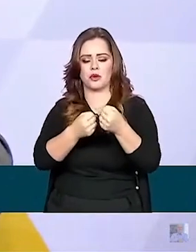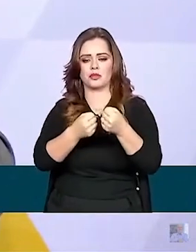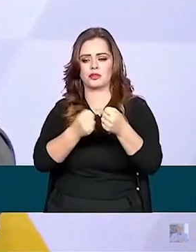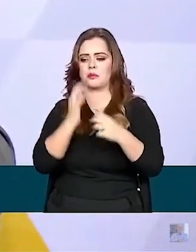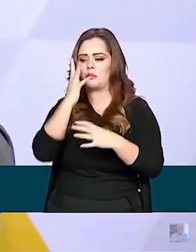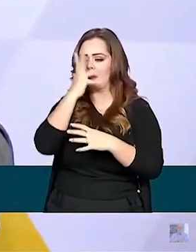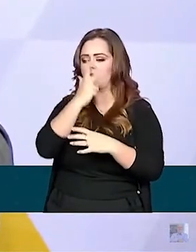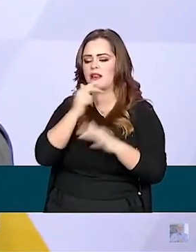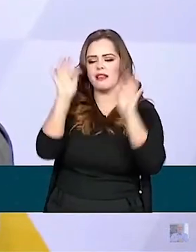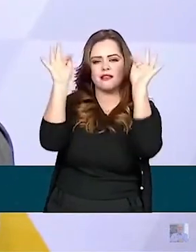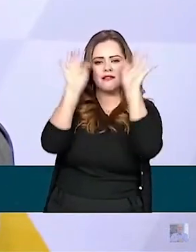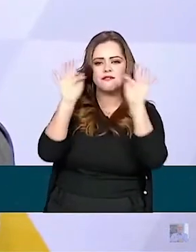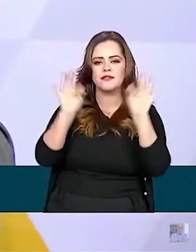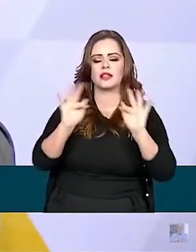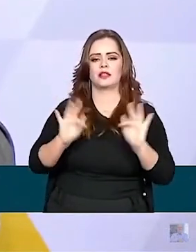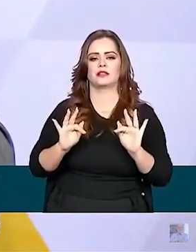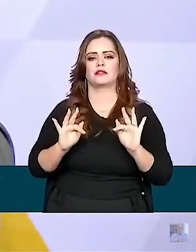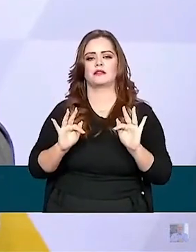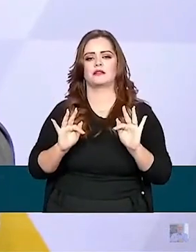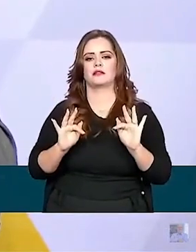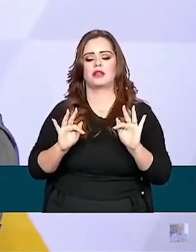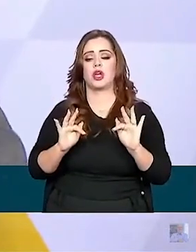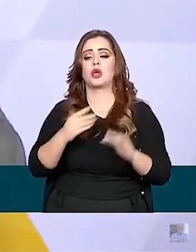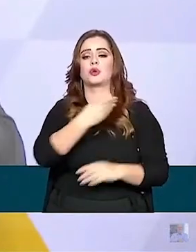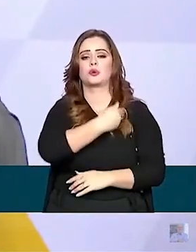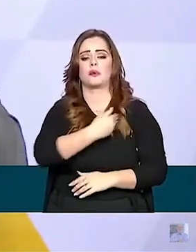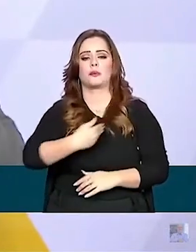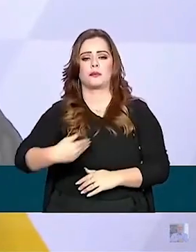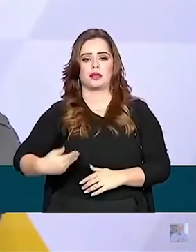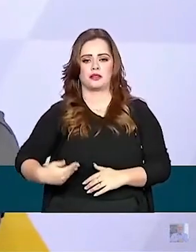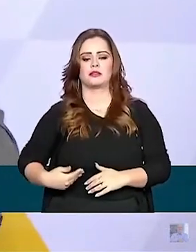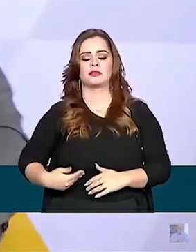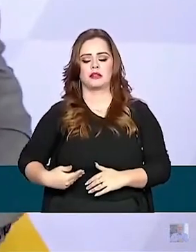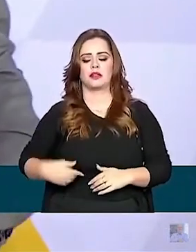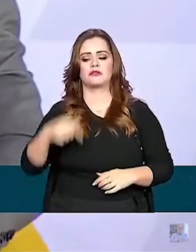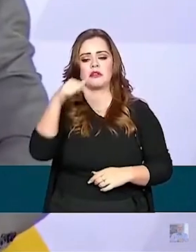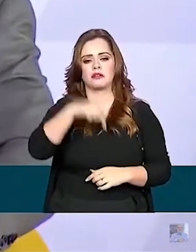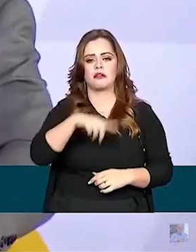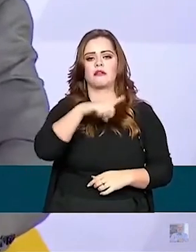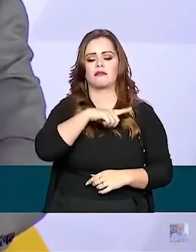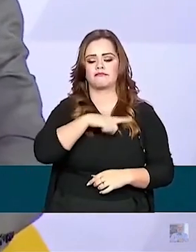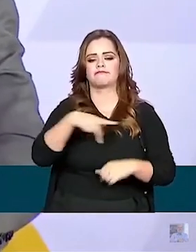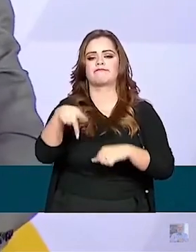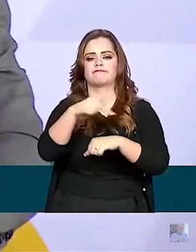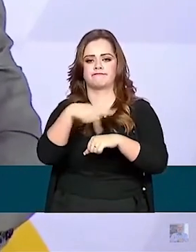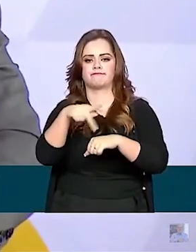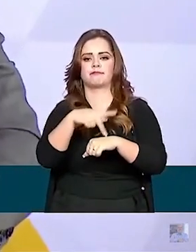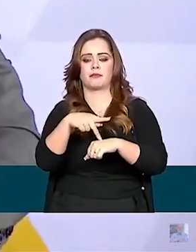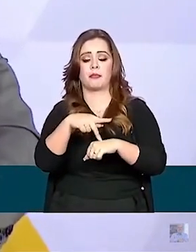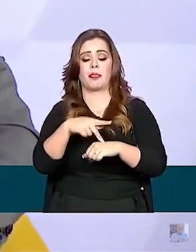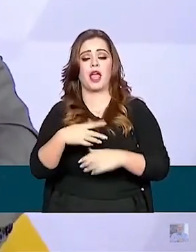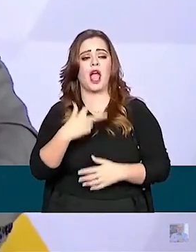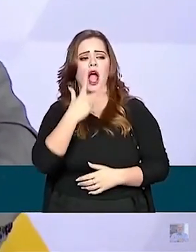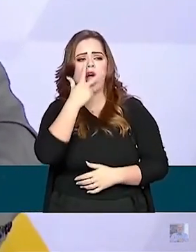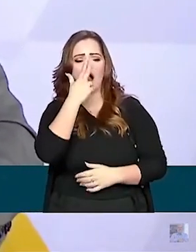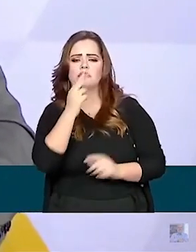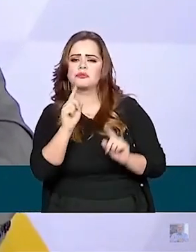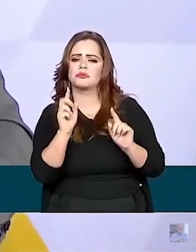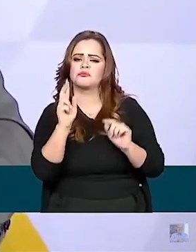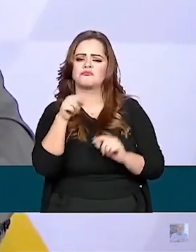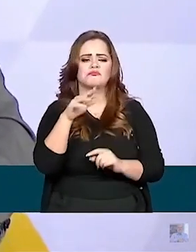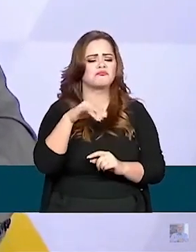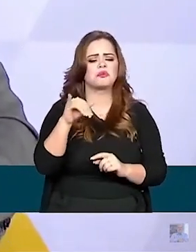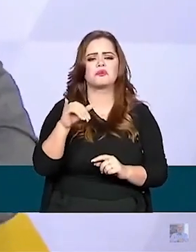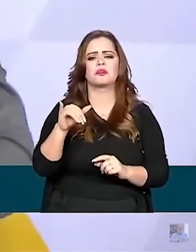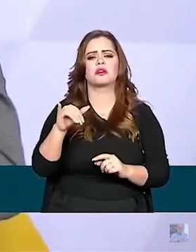mais alegre que um presidente da República já teve nesse país. Eu acho que